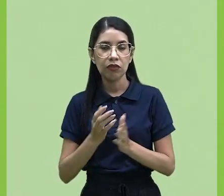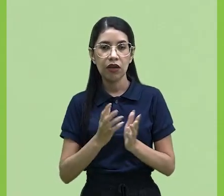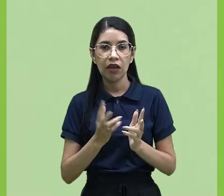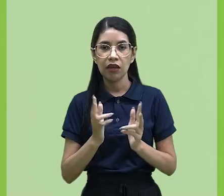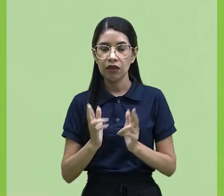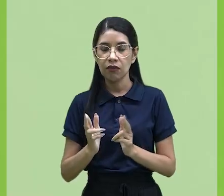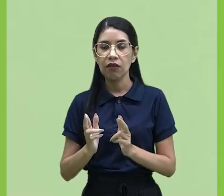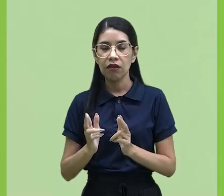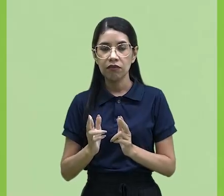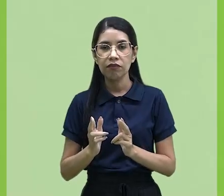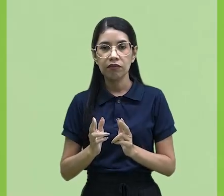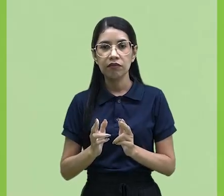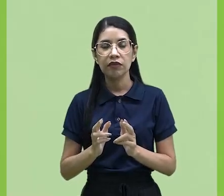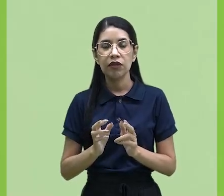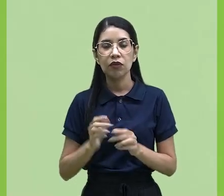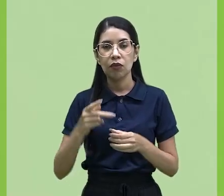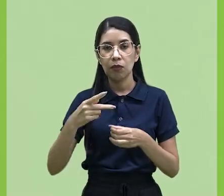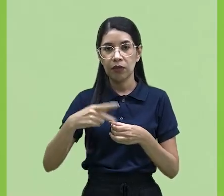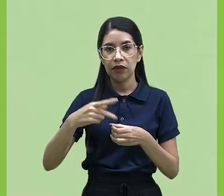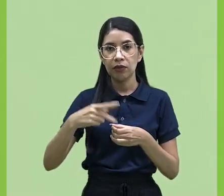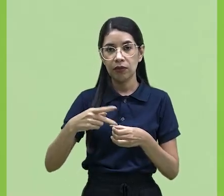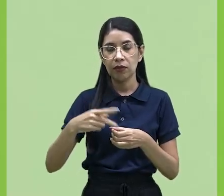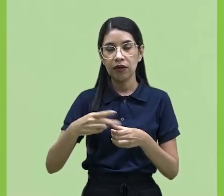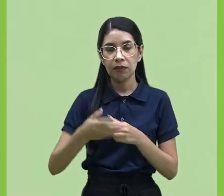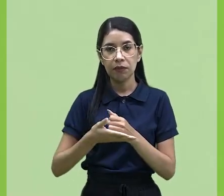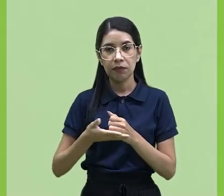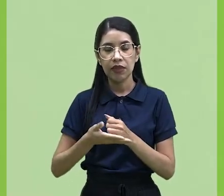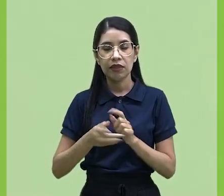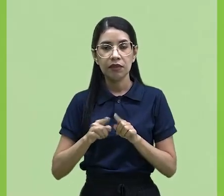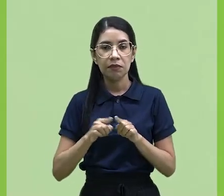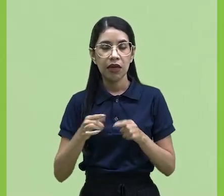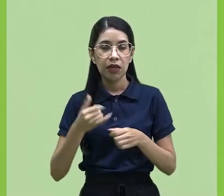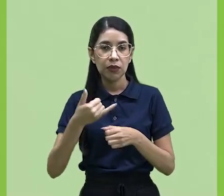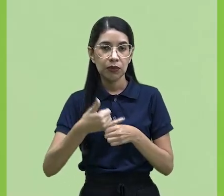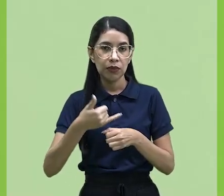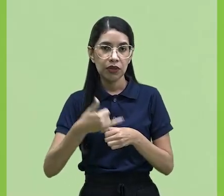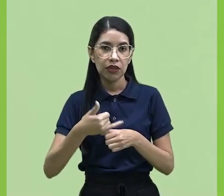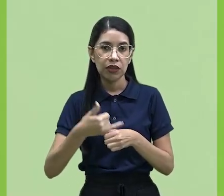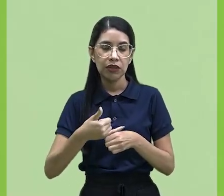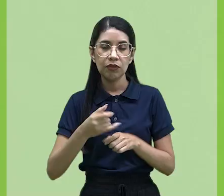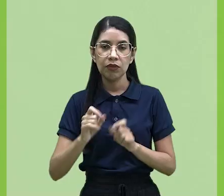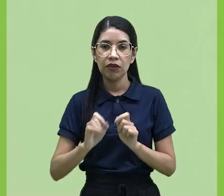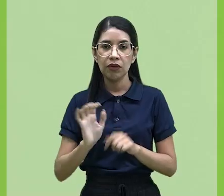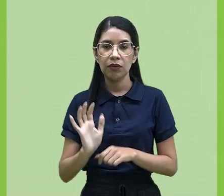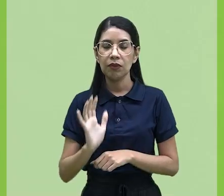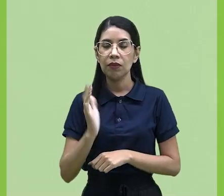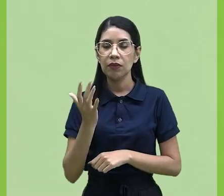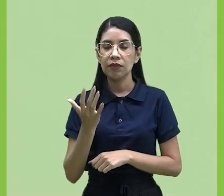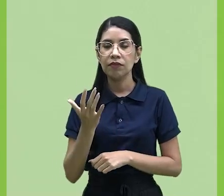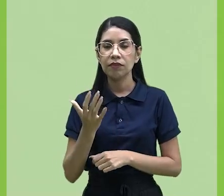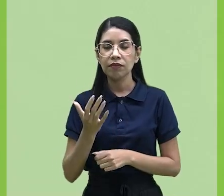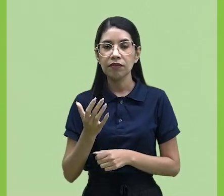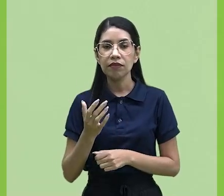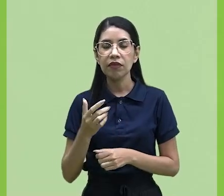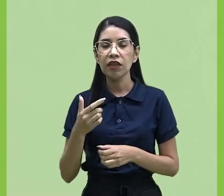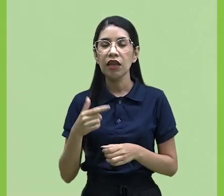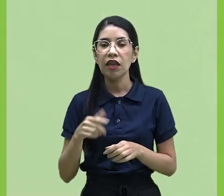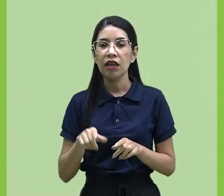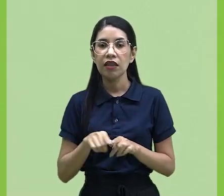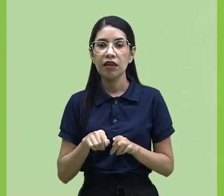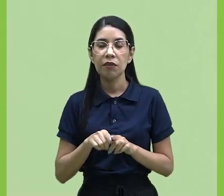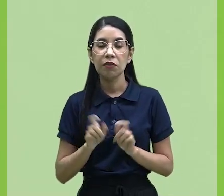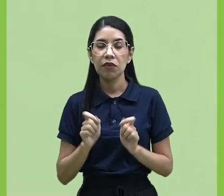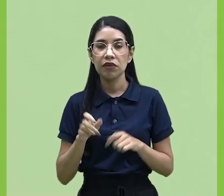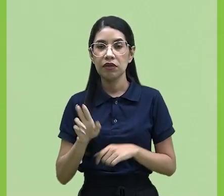de destilação do petróleo, né? Porém, o diesel, ele já é ali um combustível